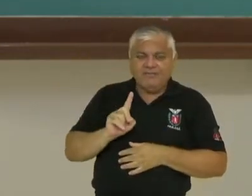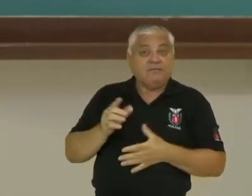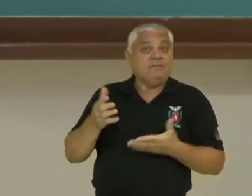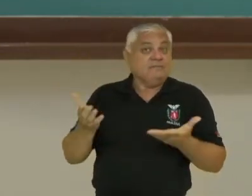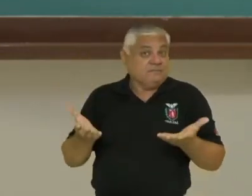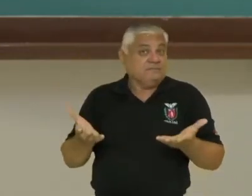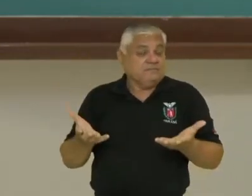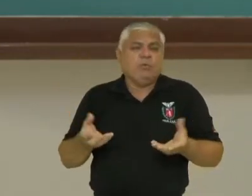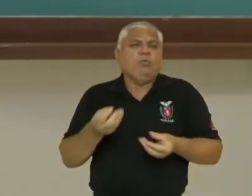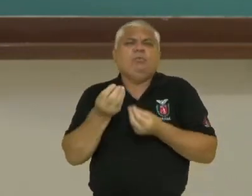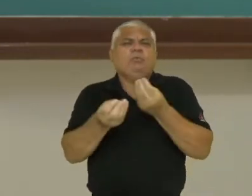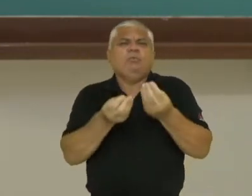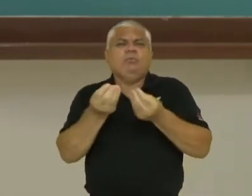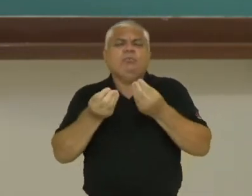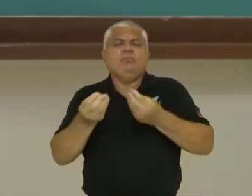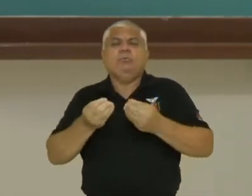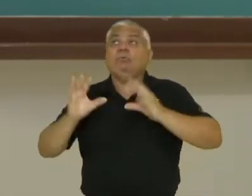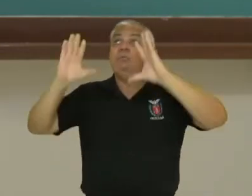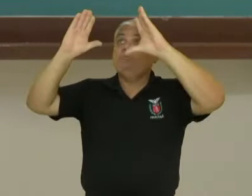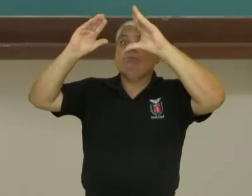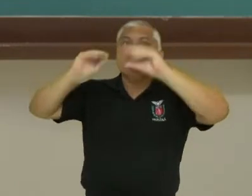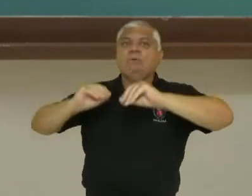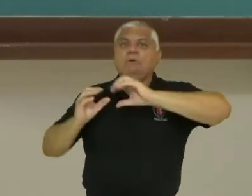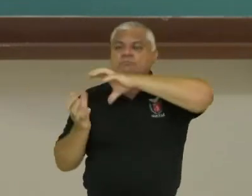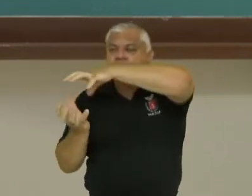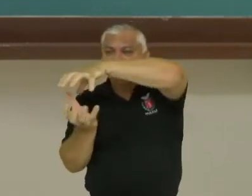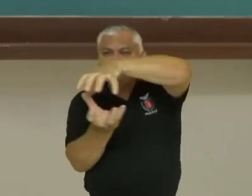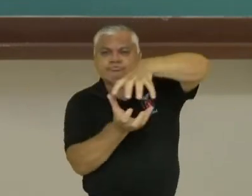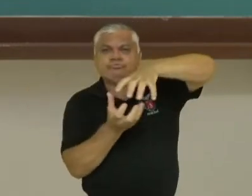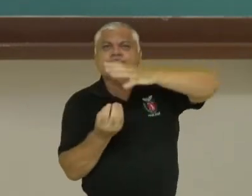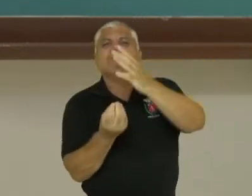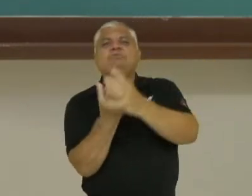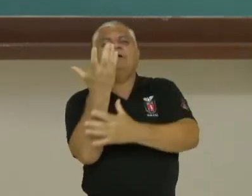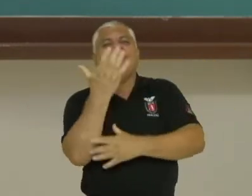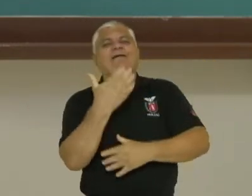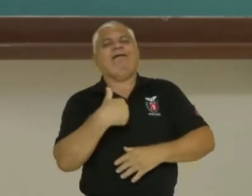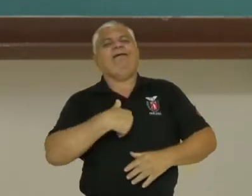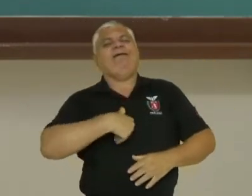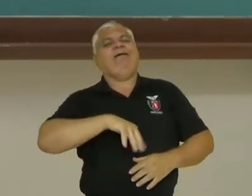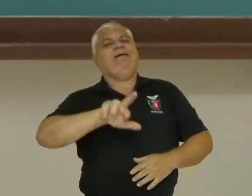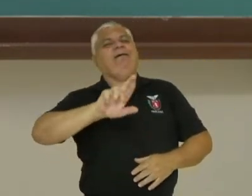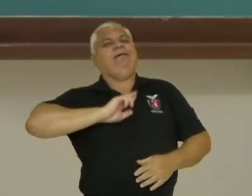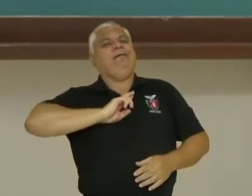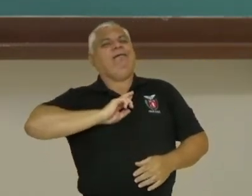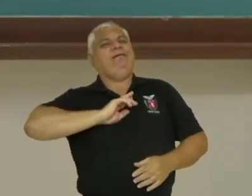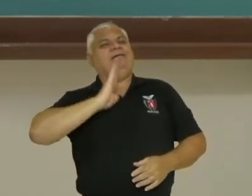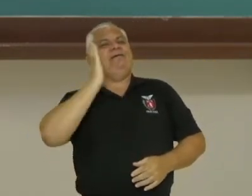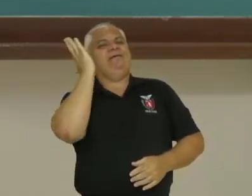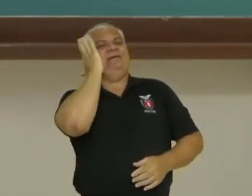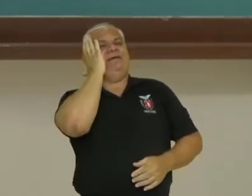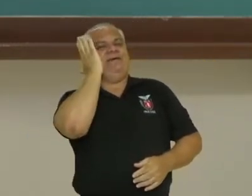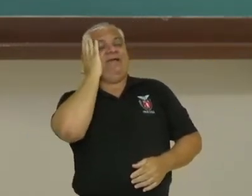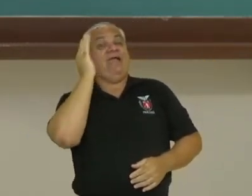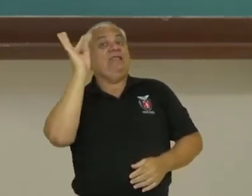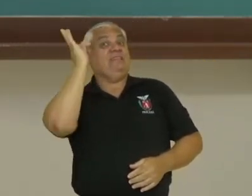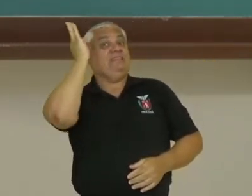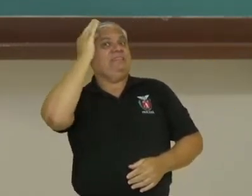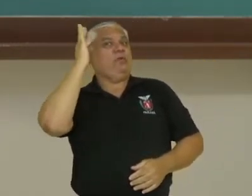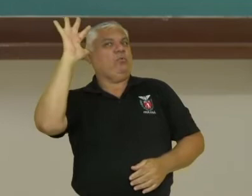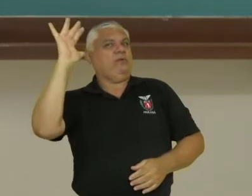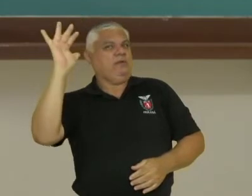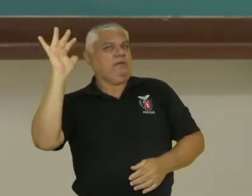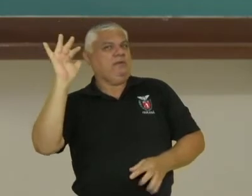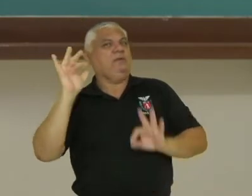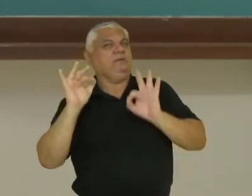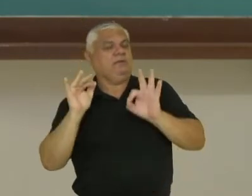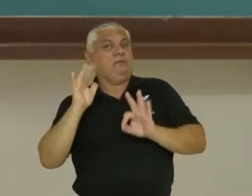assim, como será que os planetas se originaram? Agora nós já temos a resposta. É uma teoria. A